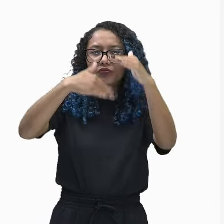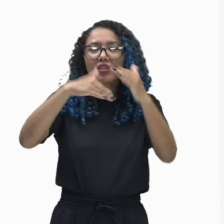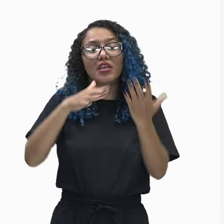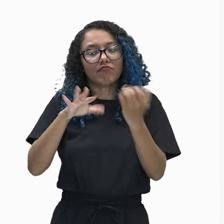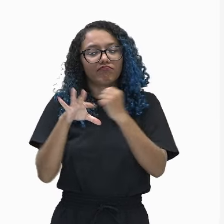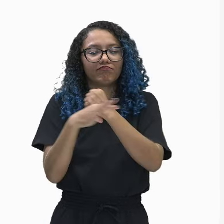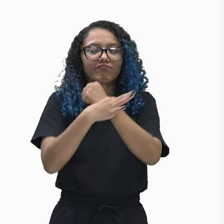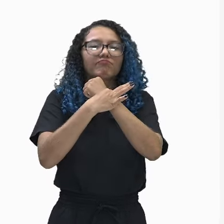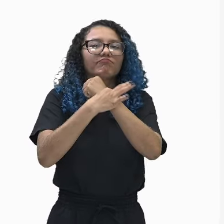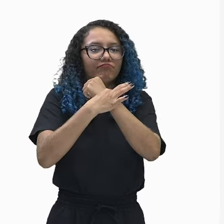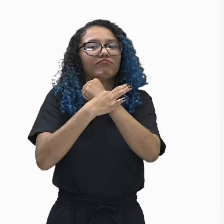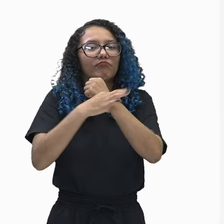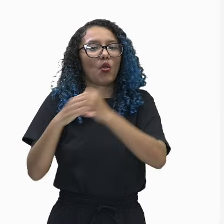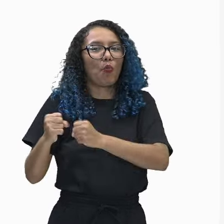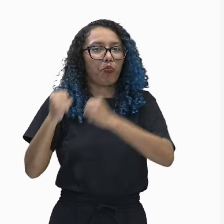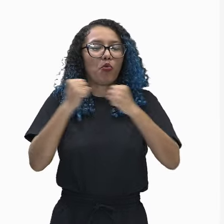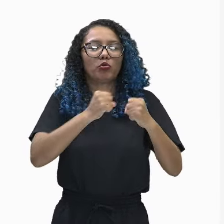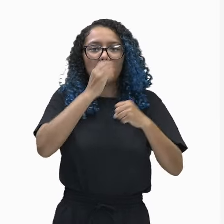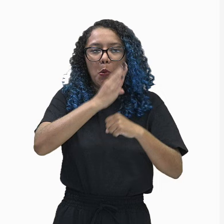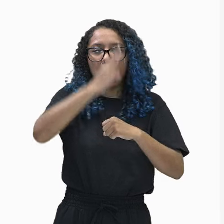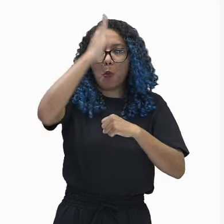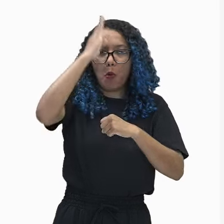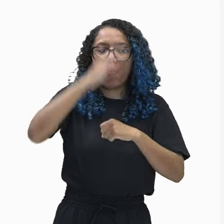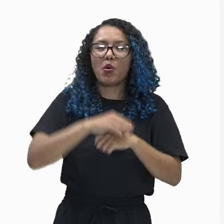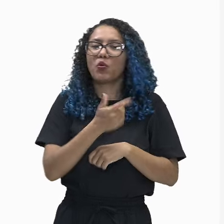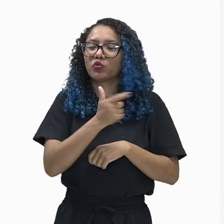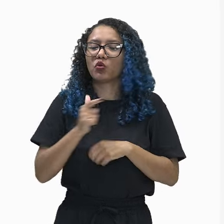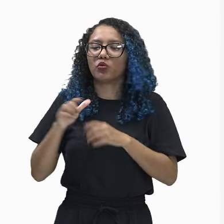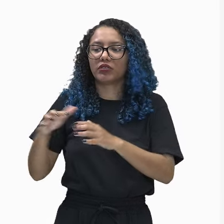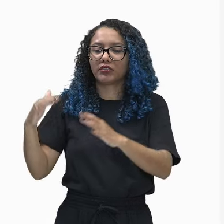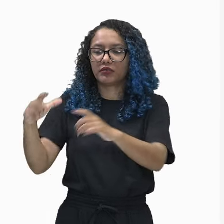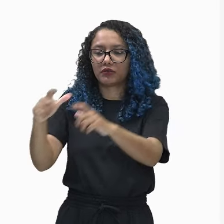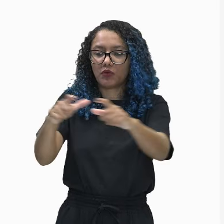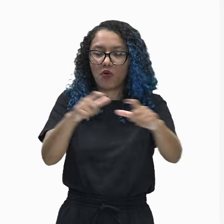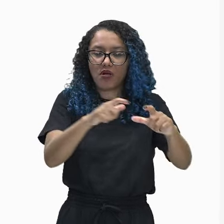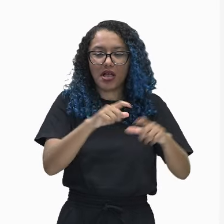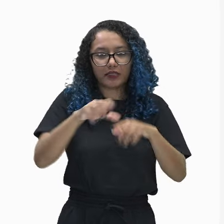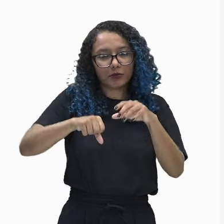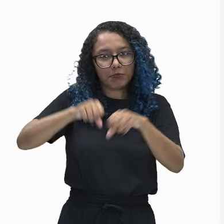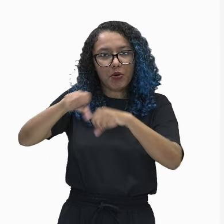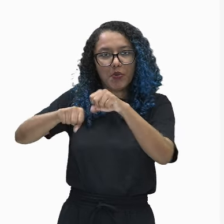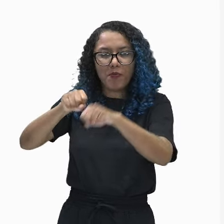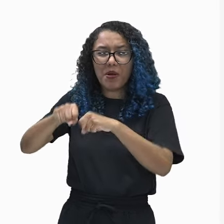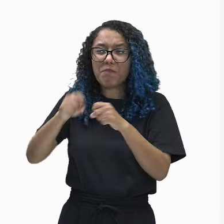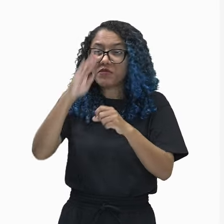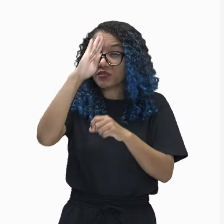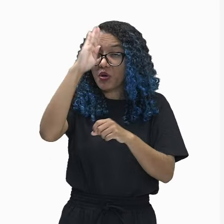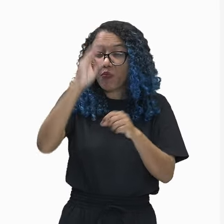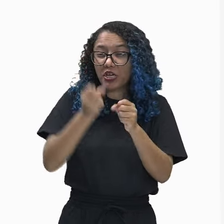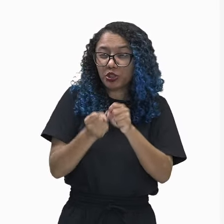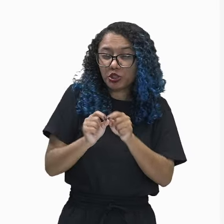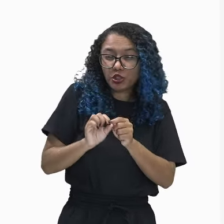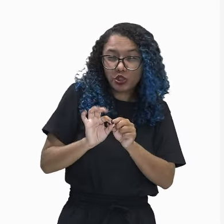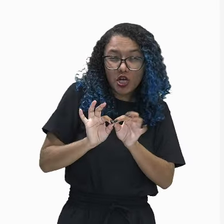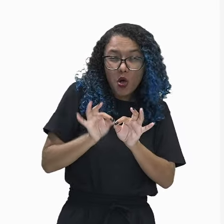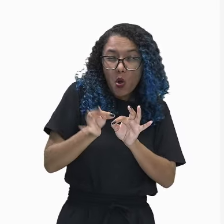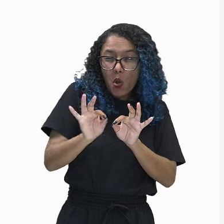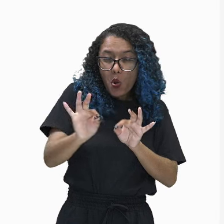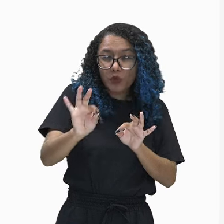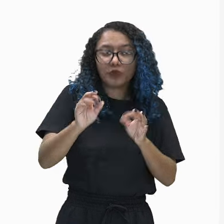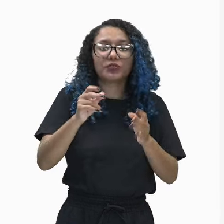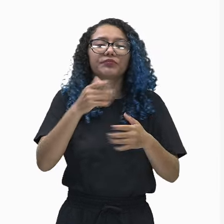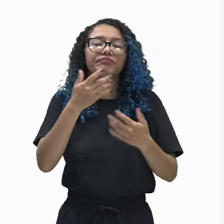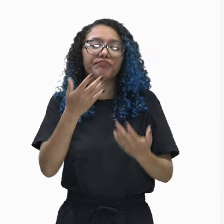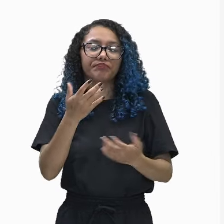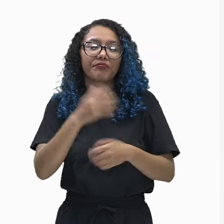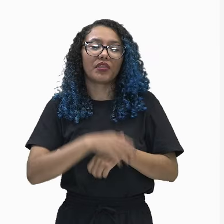de Roma sobre as suas províncias, sobretudo as mais distantes. Galera, quando a gente fala paz